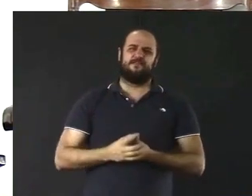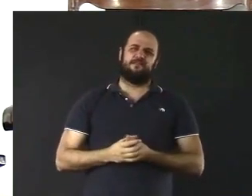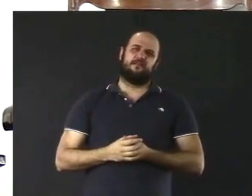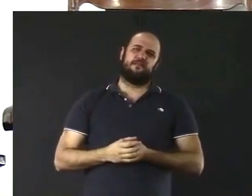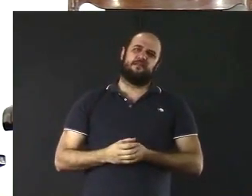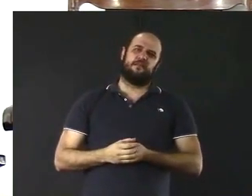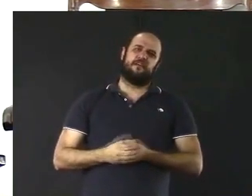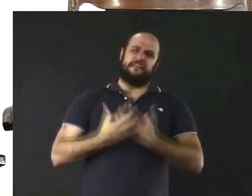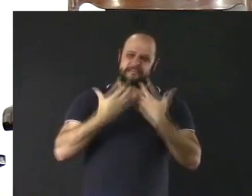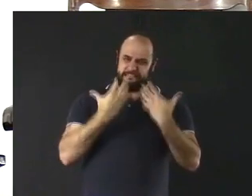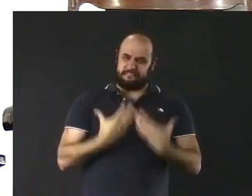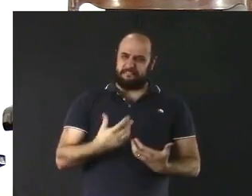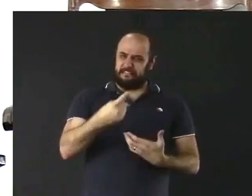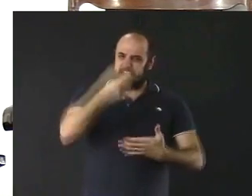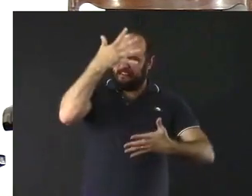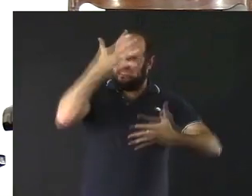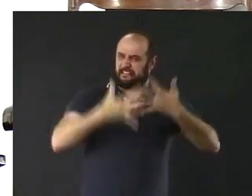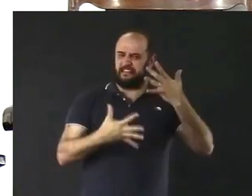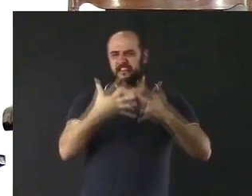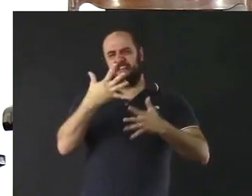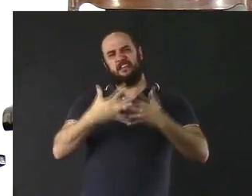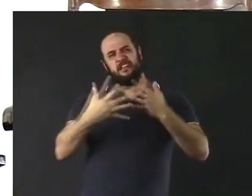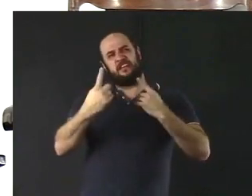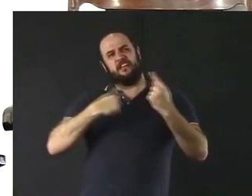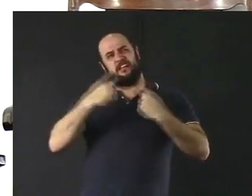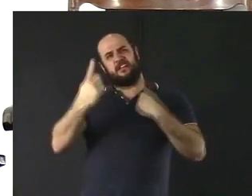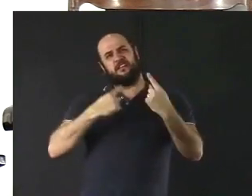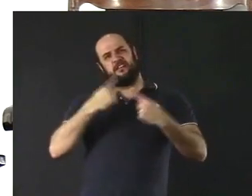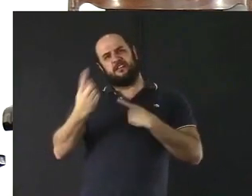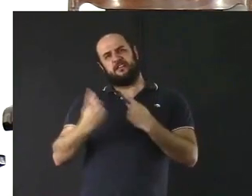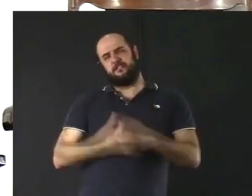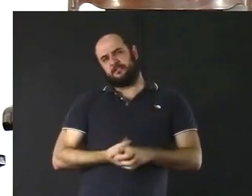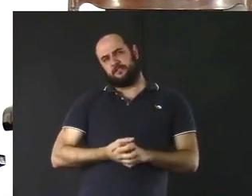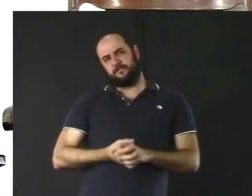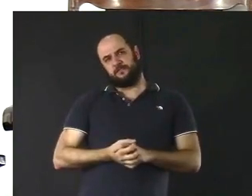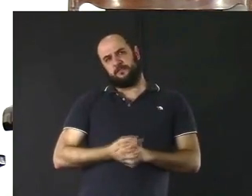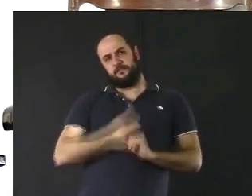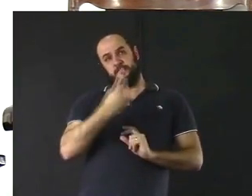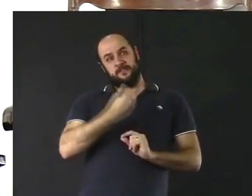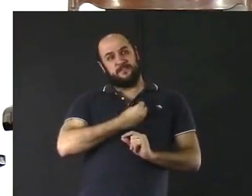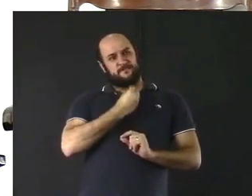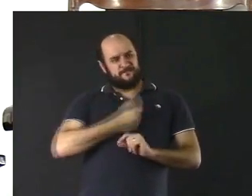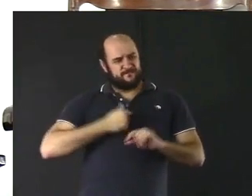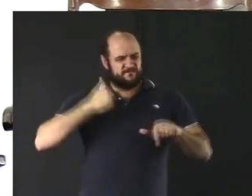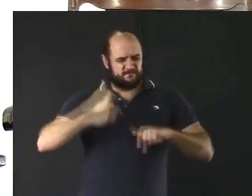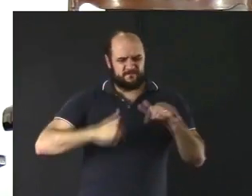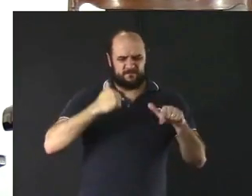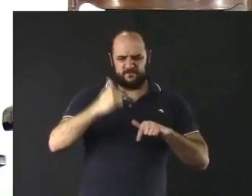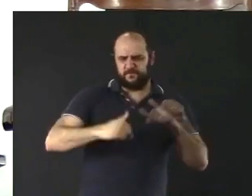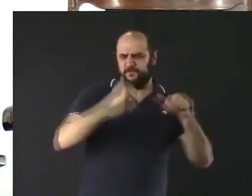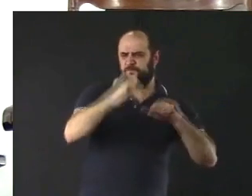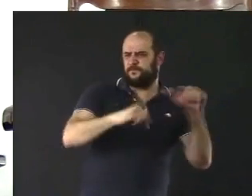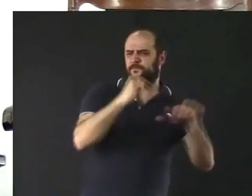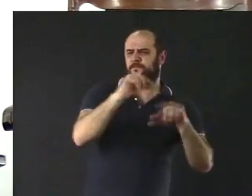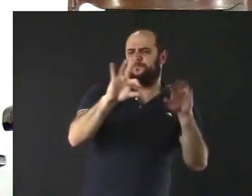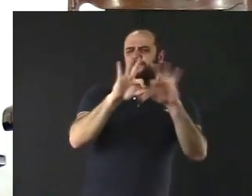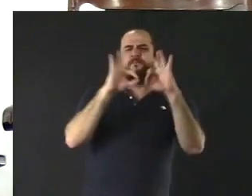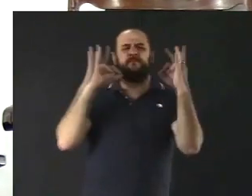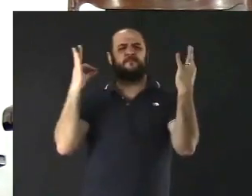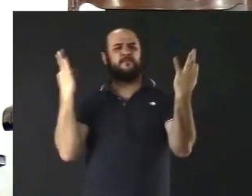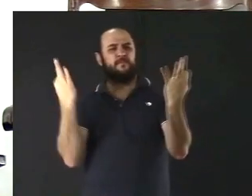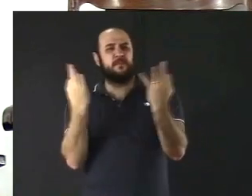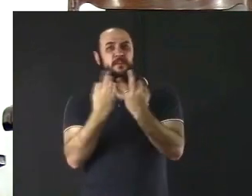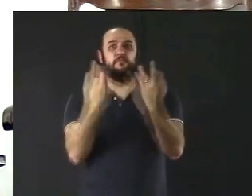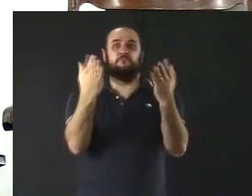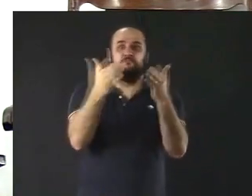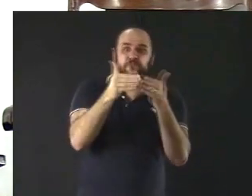de atrapalhar o seu relacionamento com Deus. Você se dedica tanto ao trabalho que a sua família está clamando